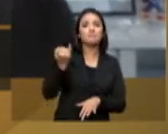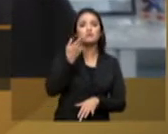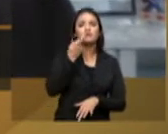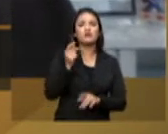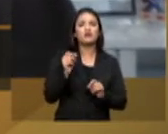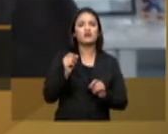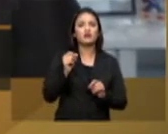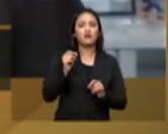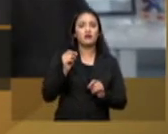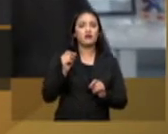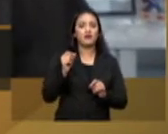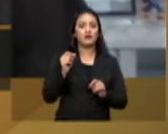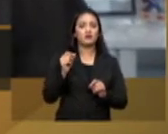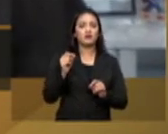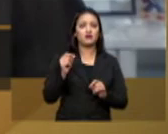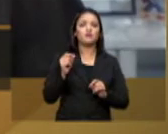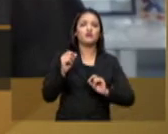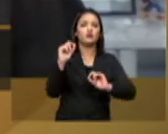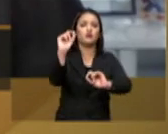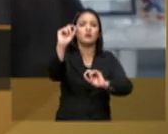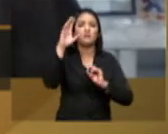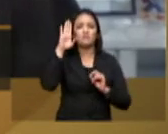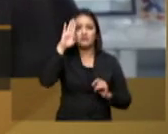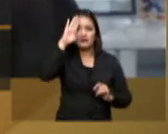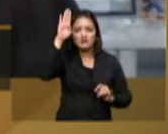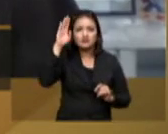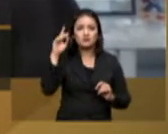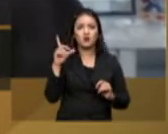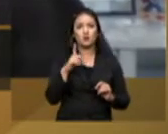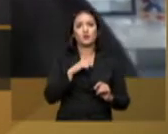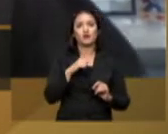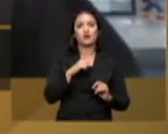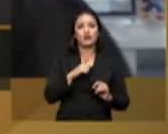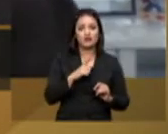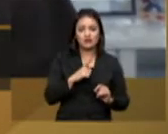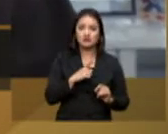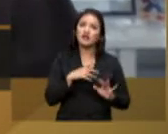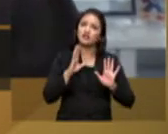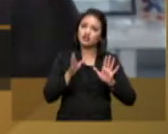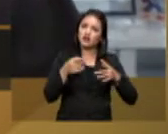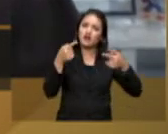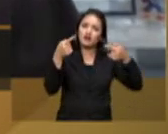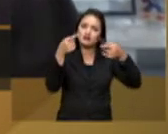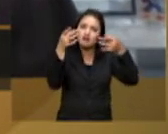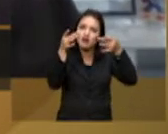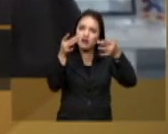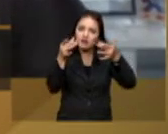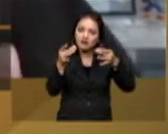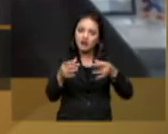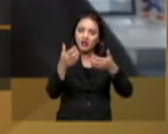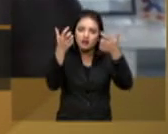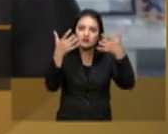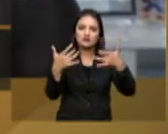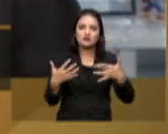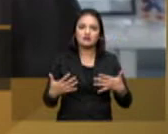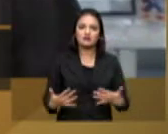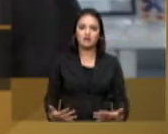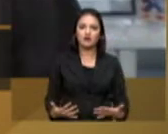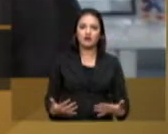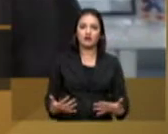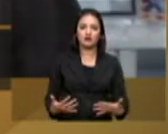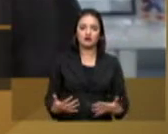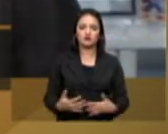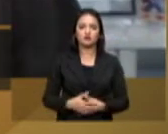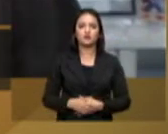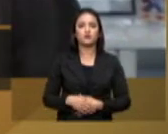ponto fundamental da questão após a apreciação de vossas excelências, já foi muito bem discorrida na peça vestibular